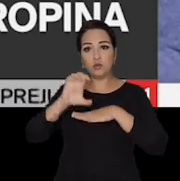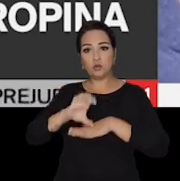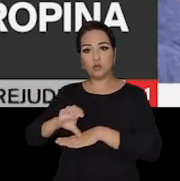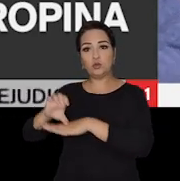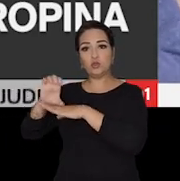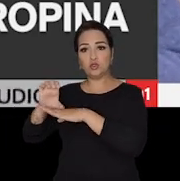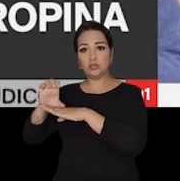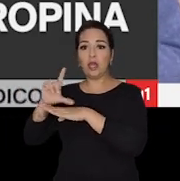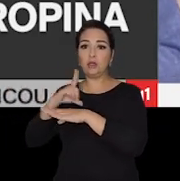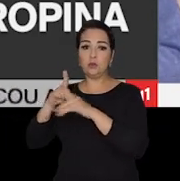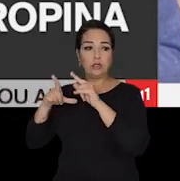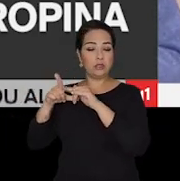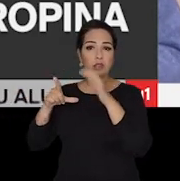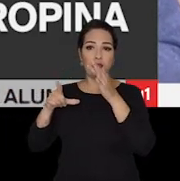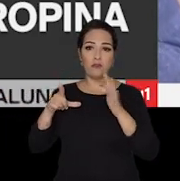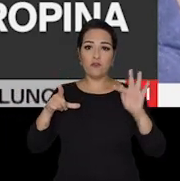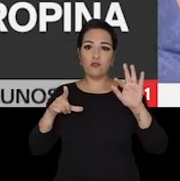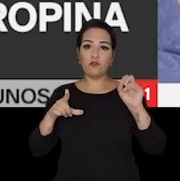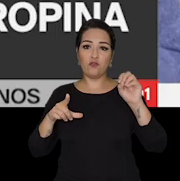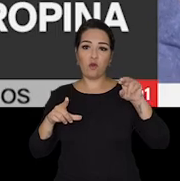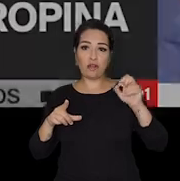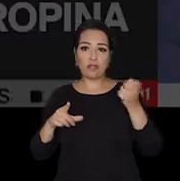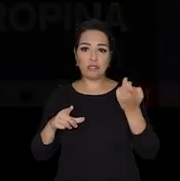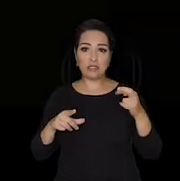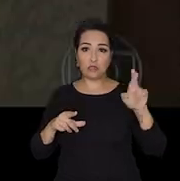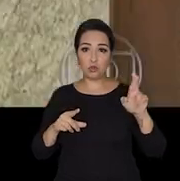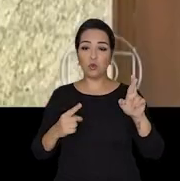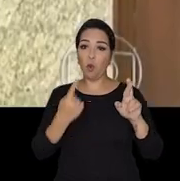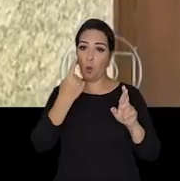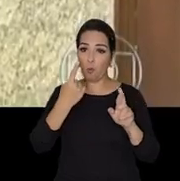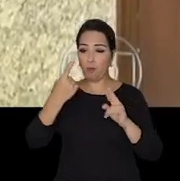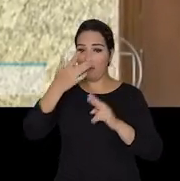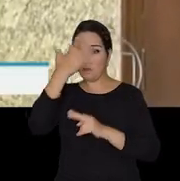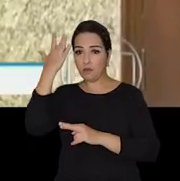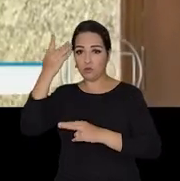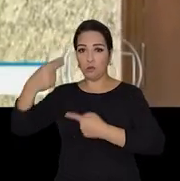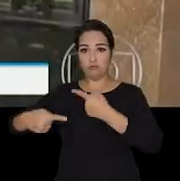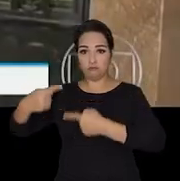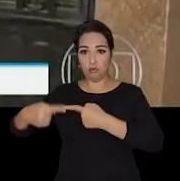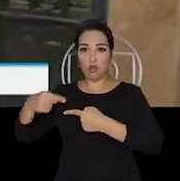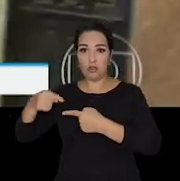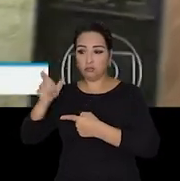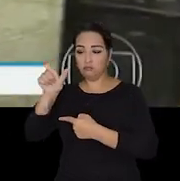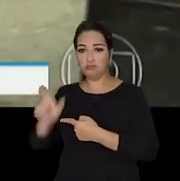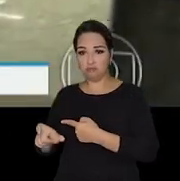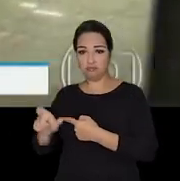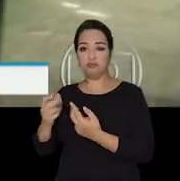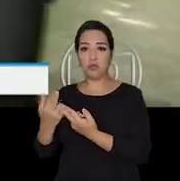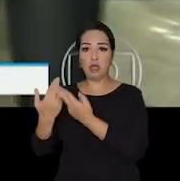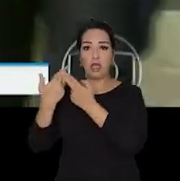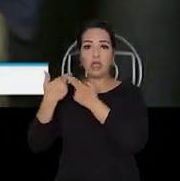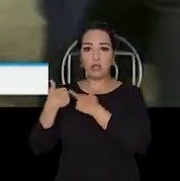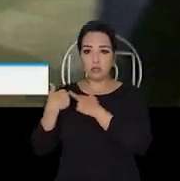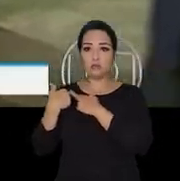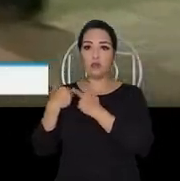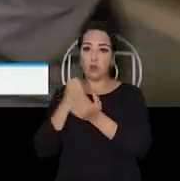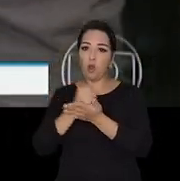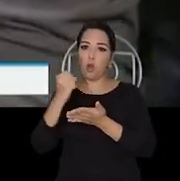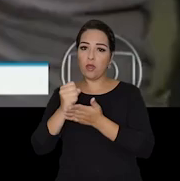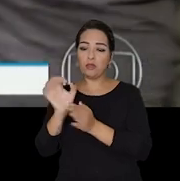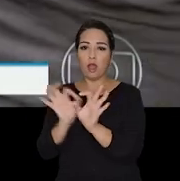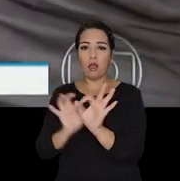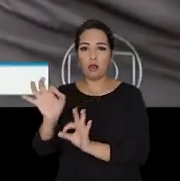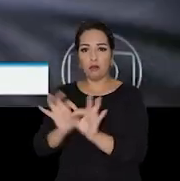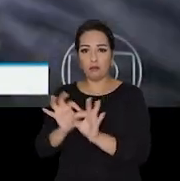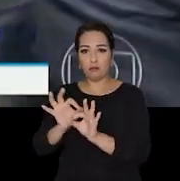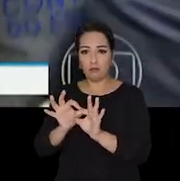este contrato e, em troca, recebe propina. A suspeita de corrupção nesse contrato entrou na mira do Ministério Público, que